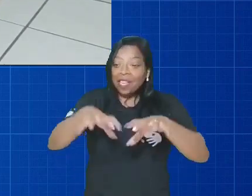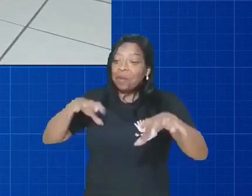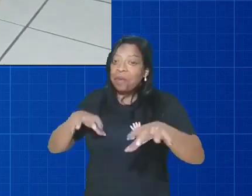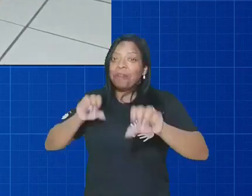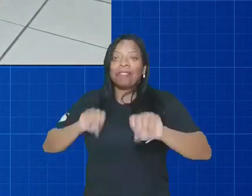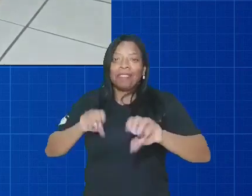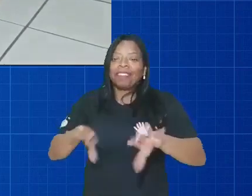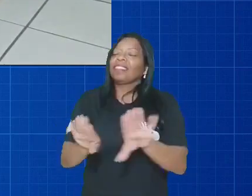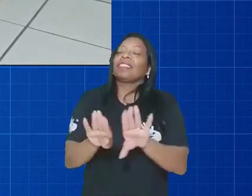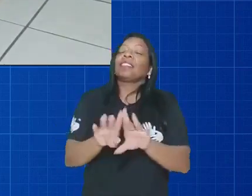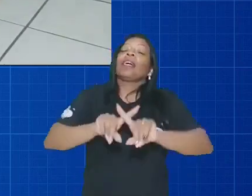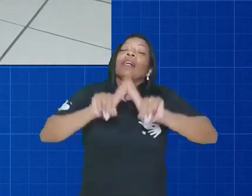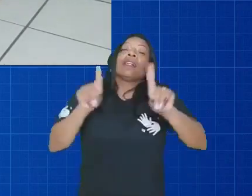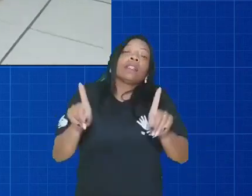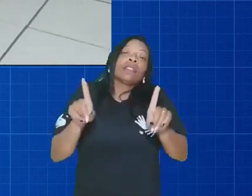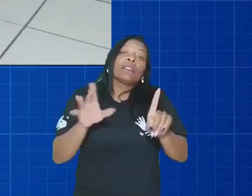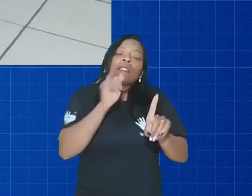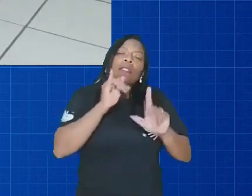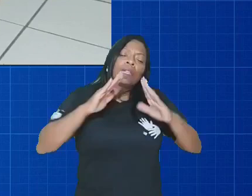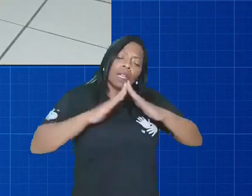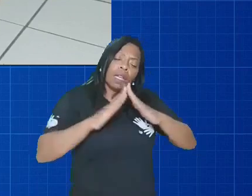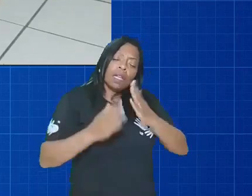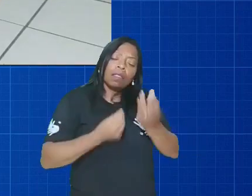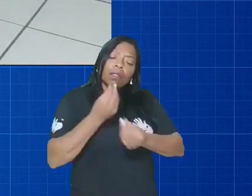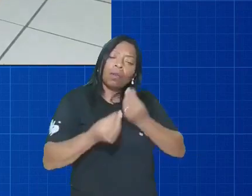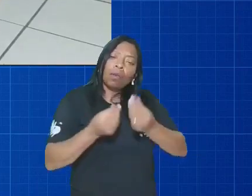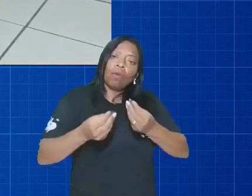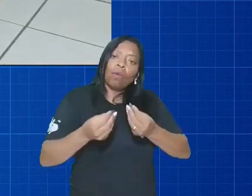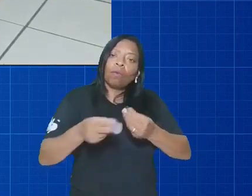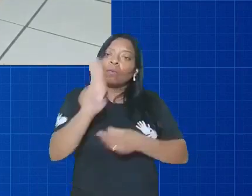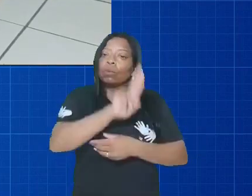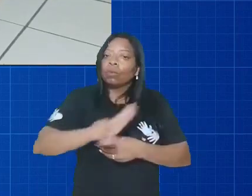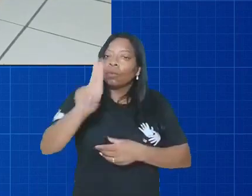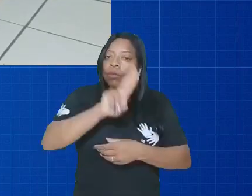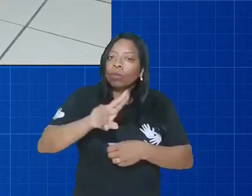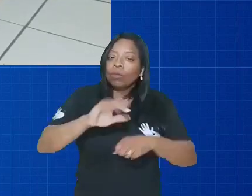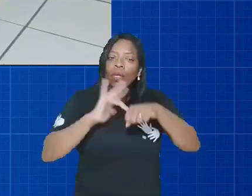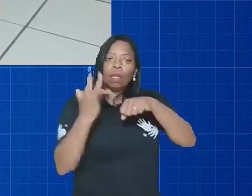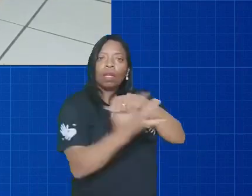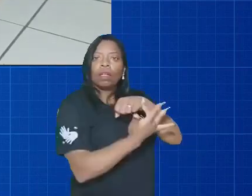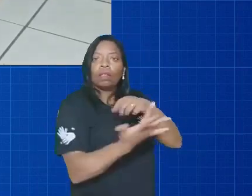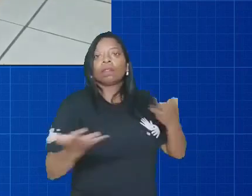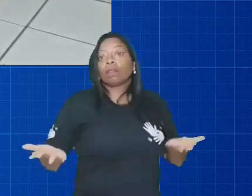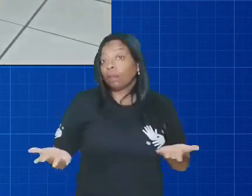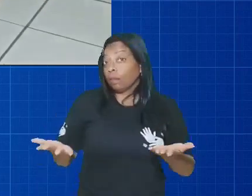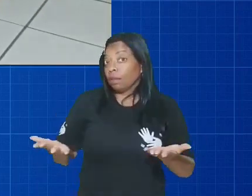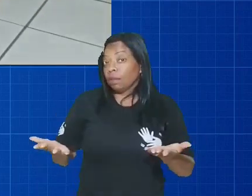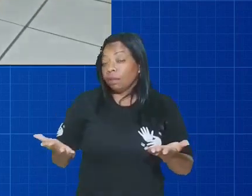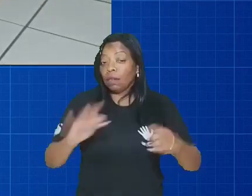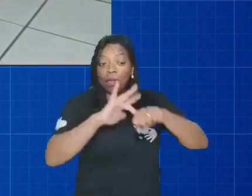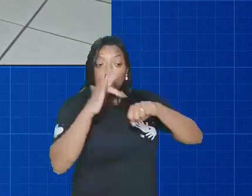gente trabalha, né, e com a questão das mídias sociais e até mesmo com a tecnologia? A gente deixa ela interferir na